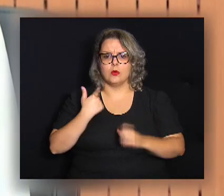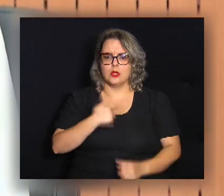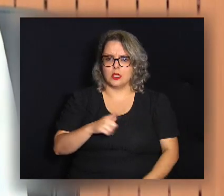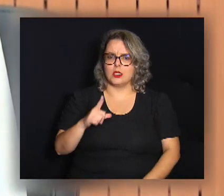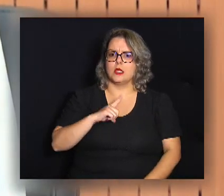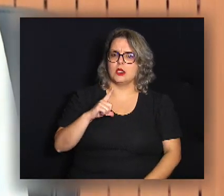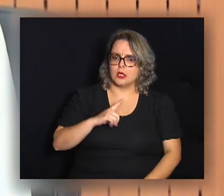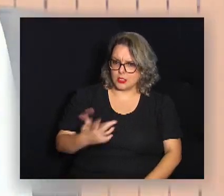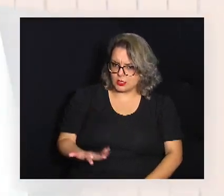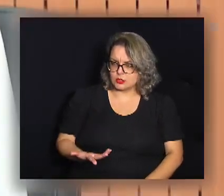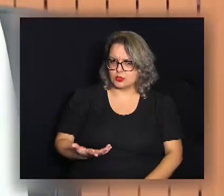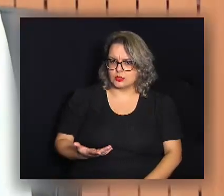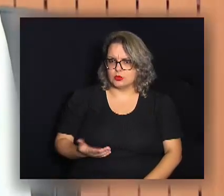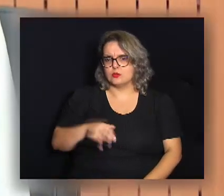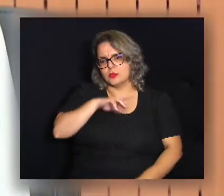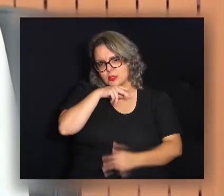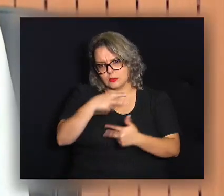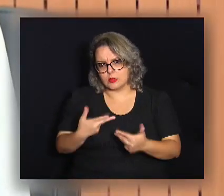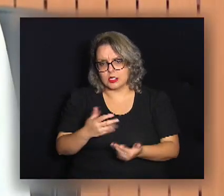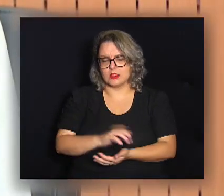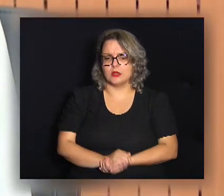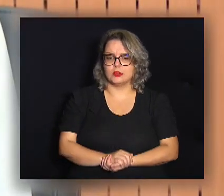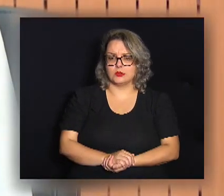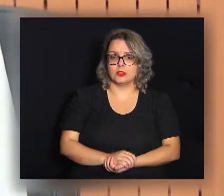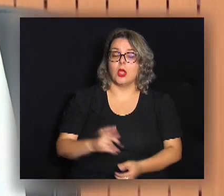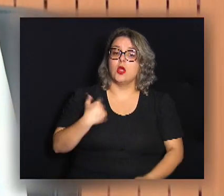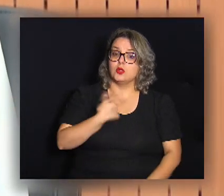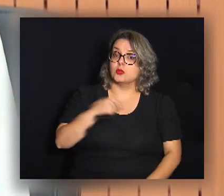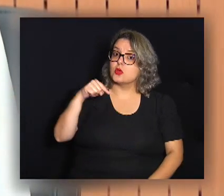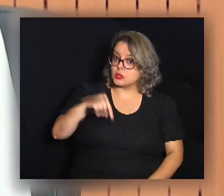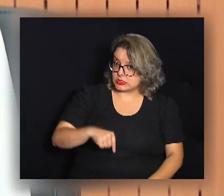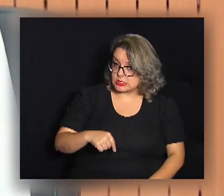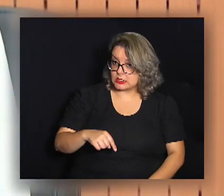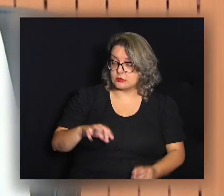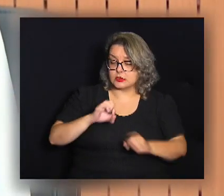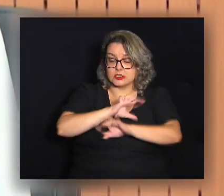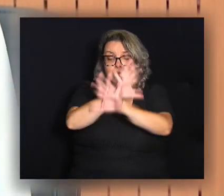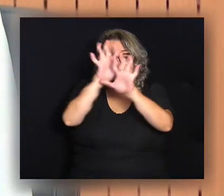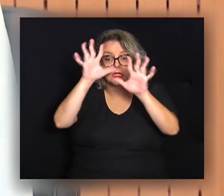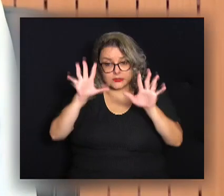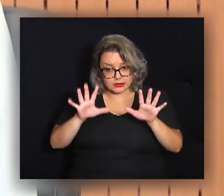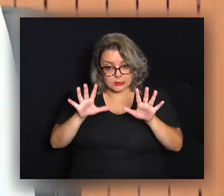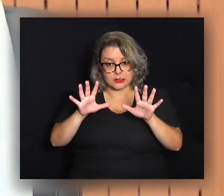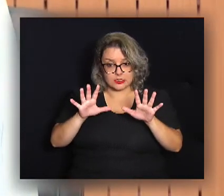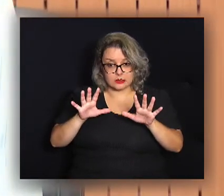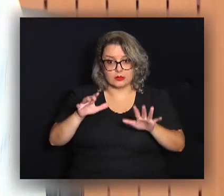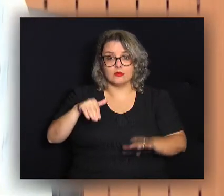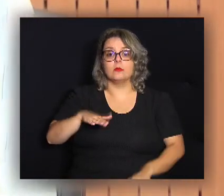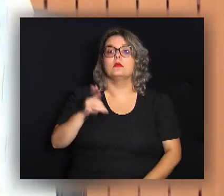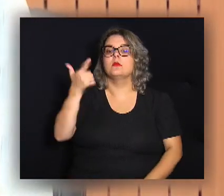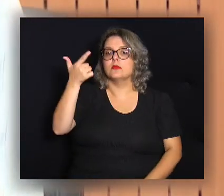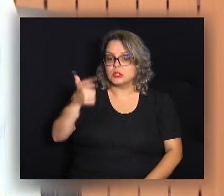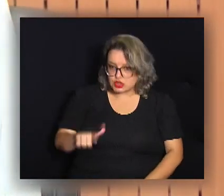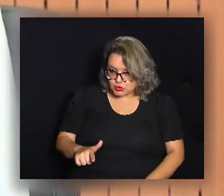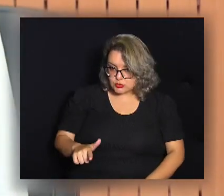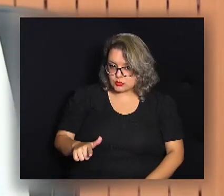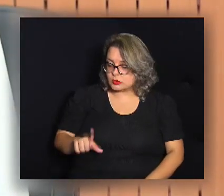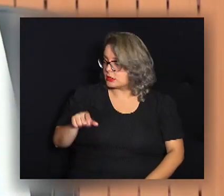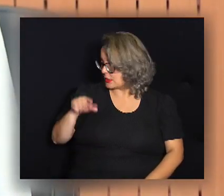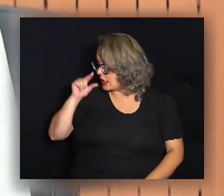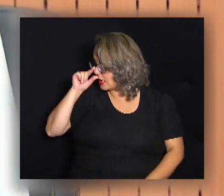temos pelo bichinho. Nós estamos aqui para deixar claro, mais uma vez, né,